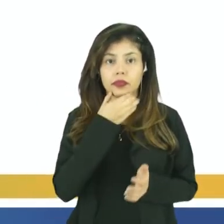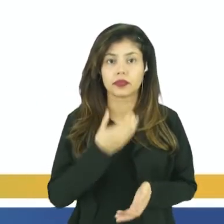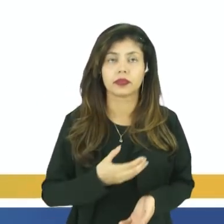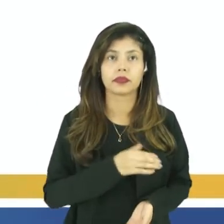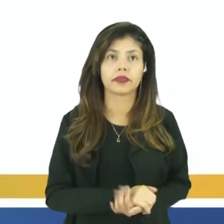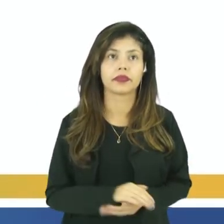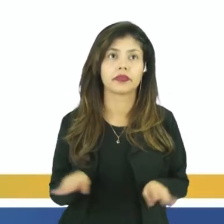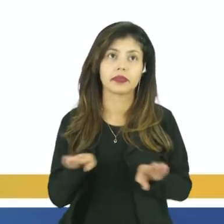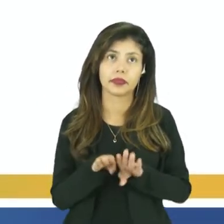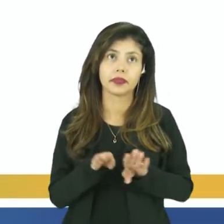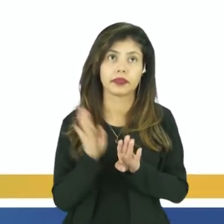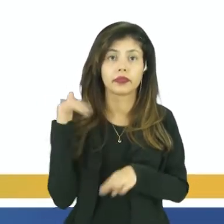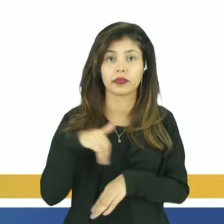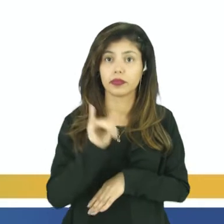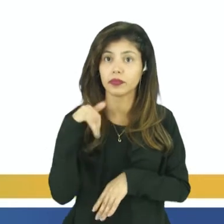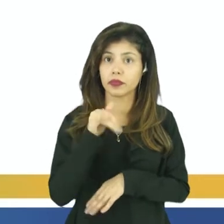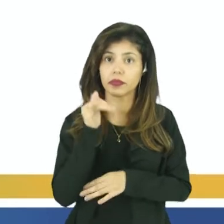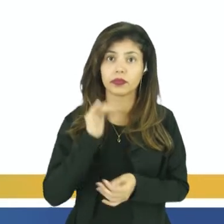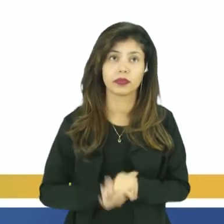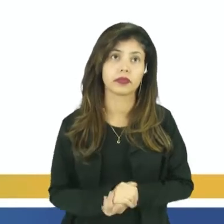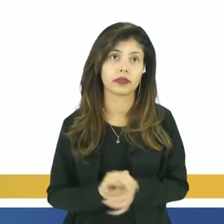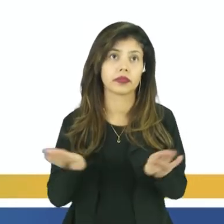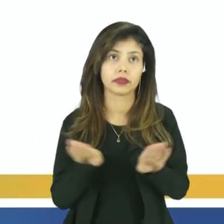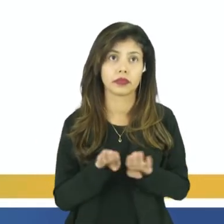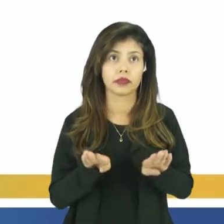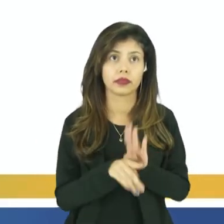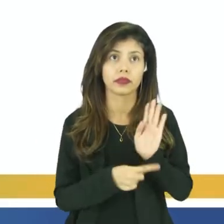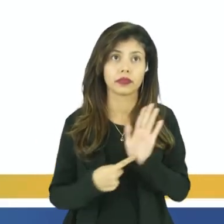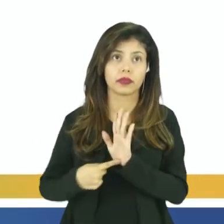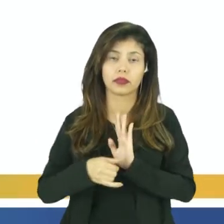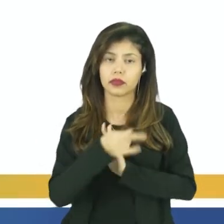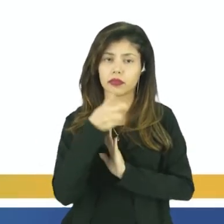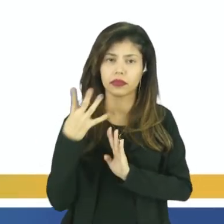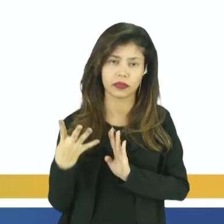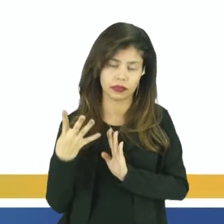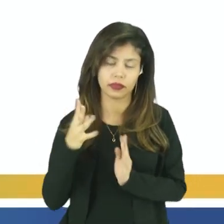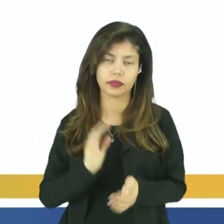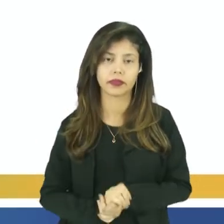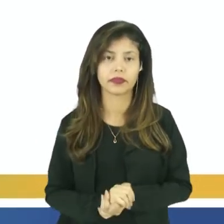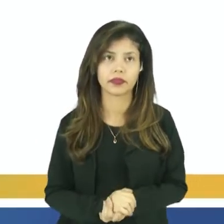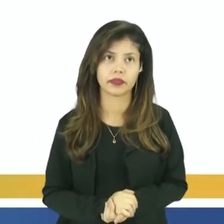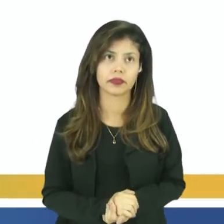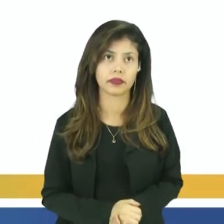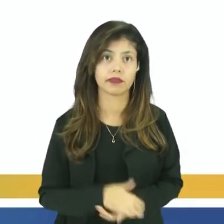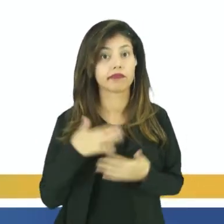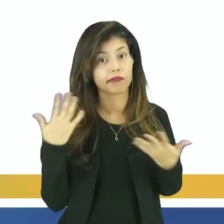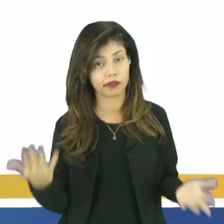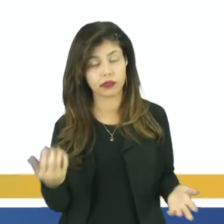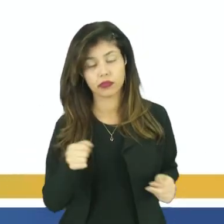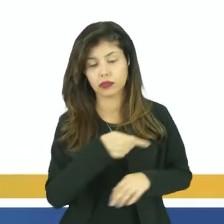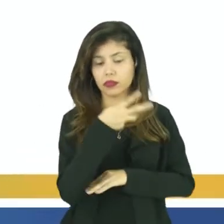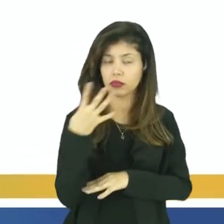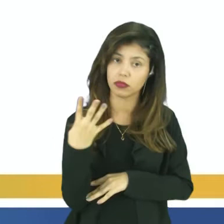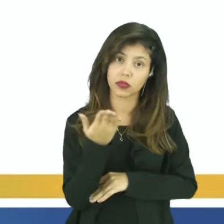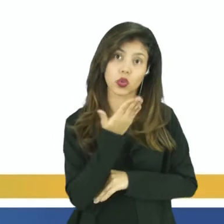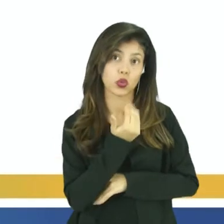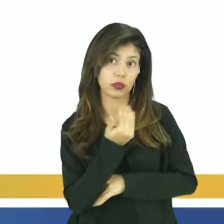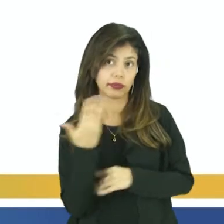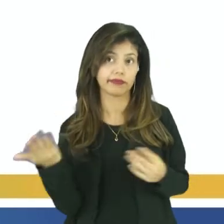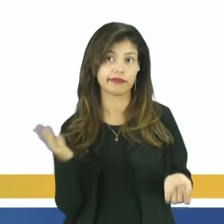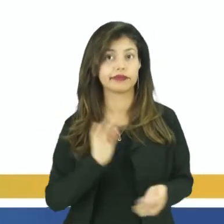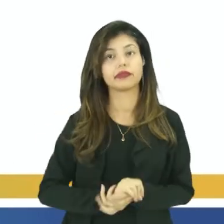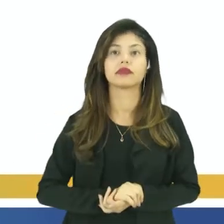no eixo do Y, que está representando a quantidade. E aí talvez seja a quantidade